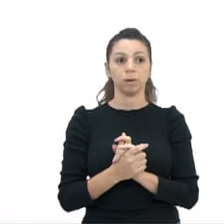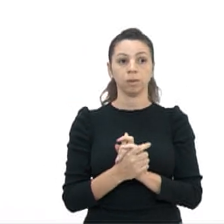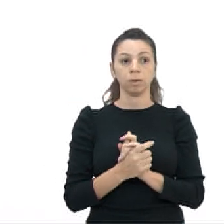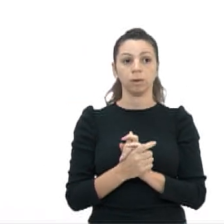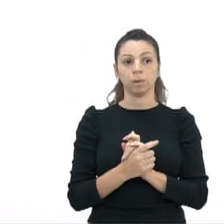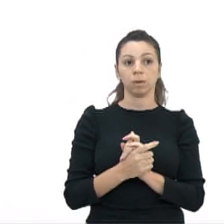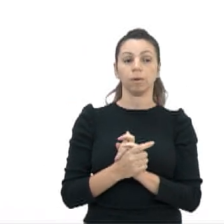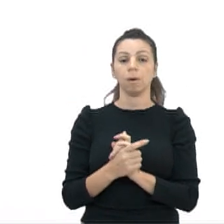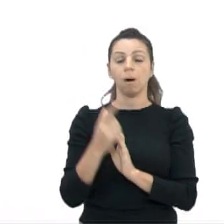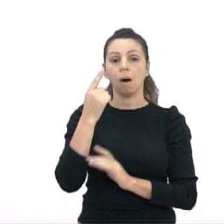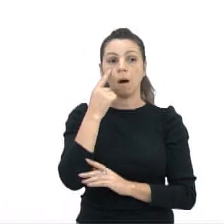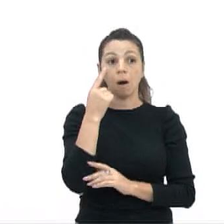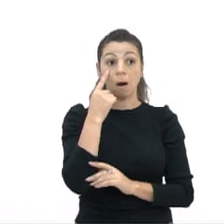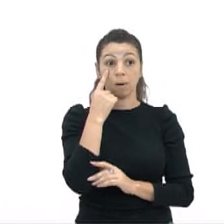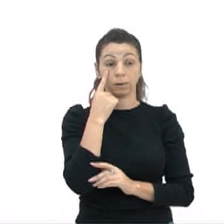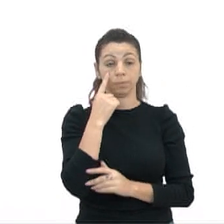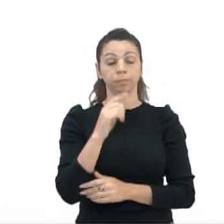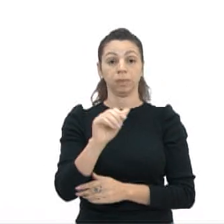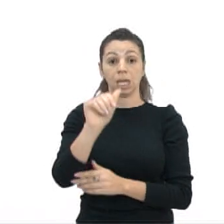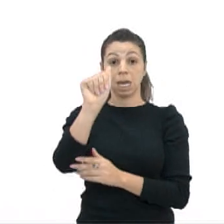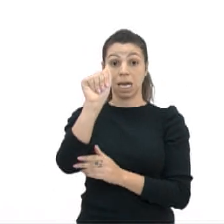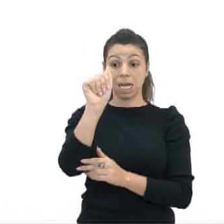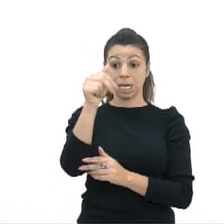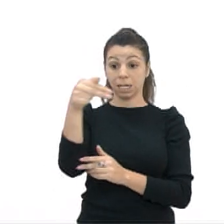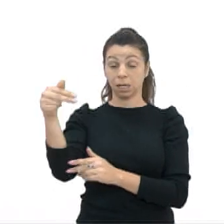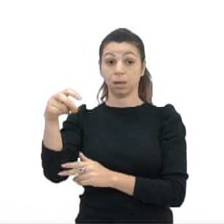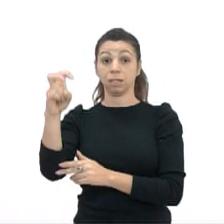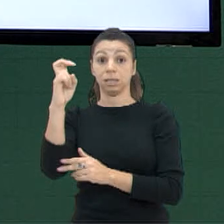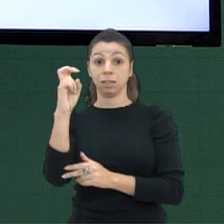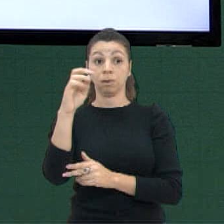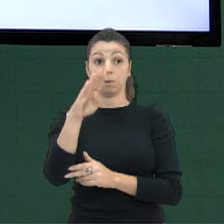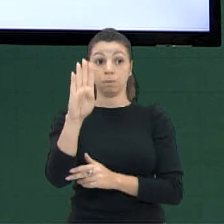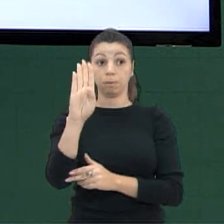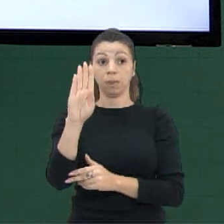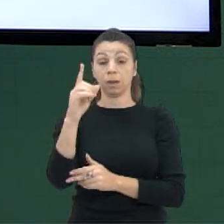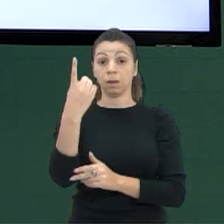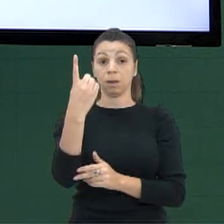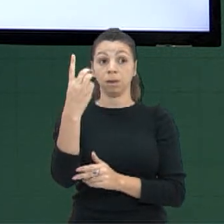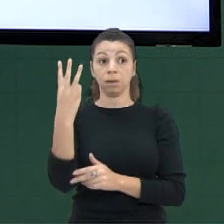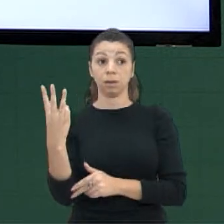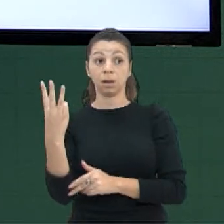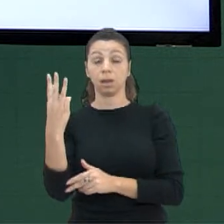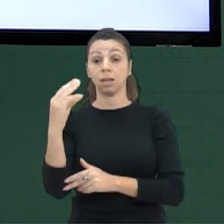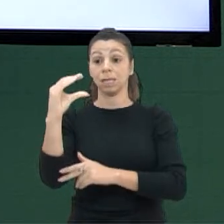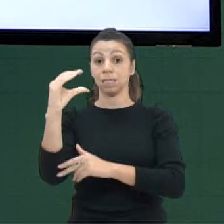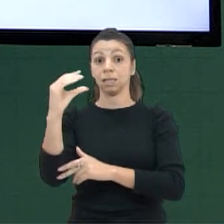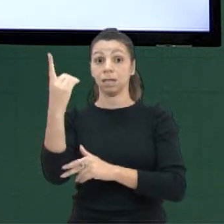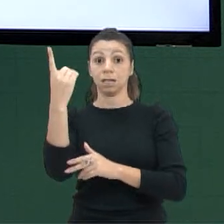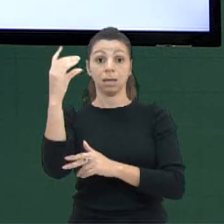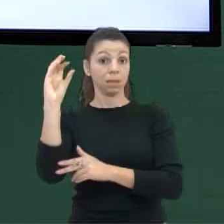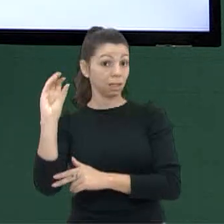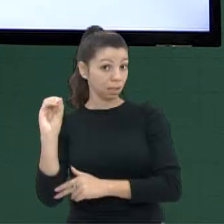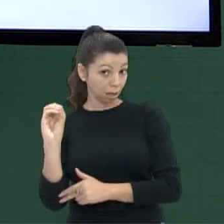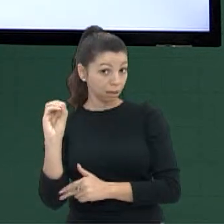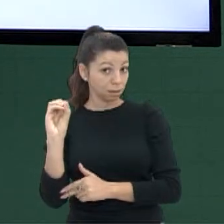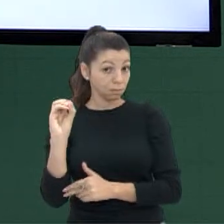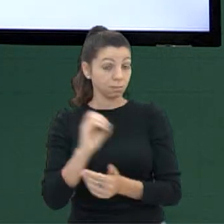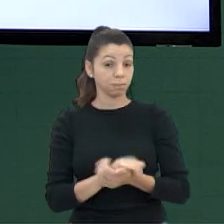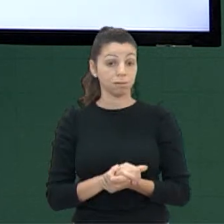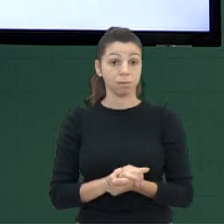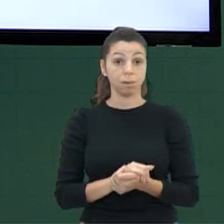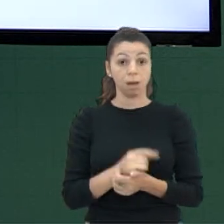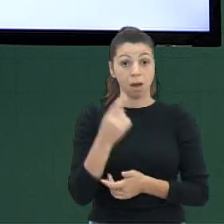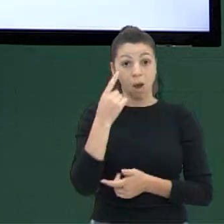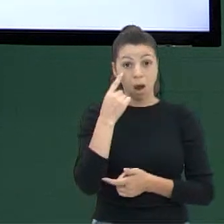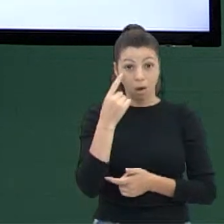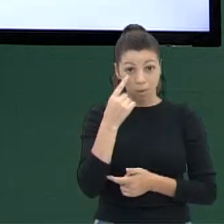13 e C igual a 10. Olha, agora eu já na expressão estou dando valores numéricos para vocês. Eu não estou só